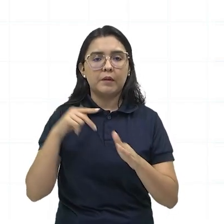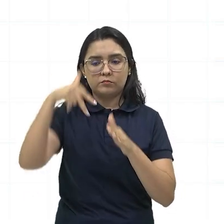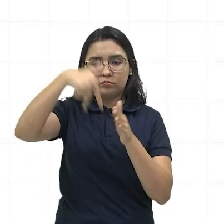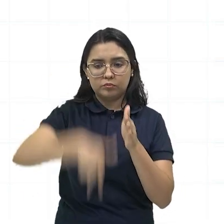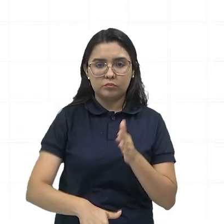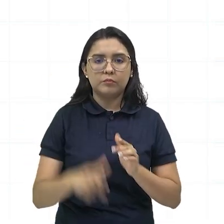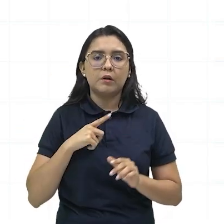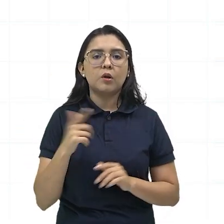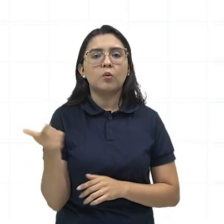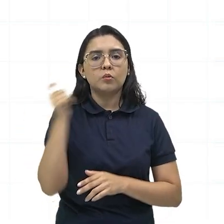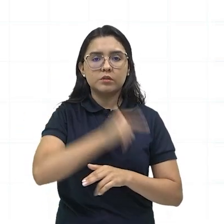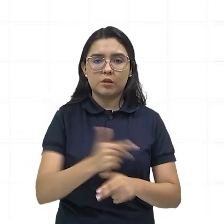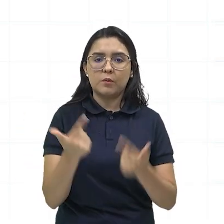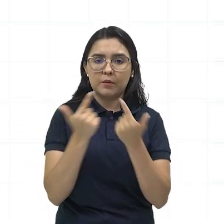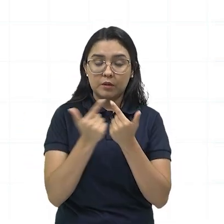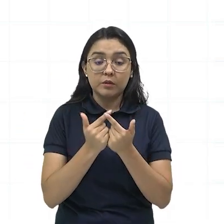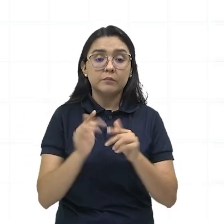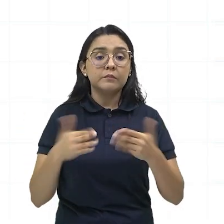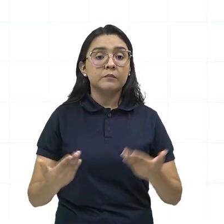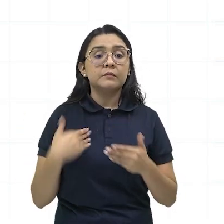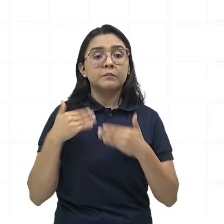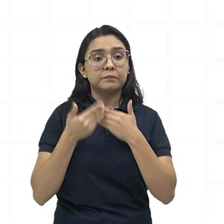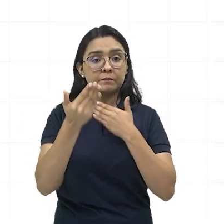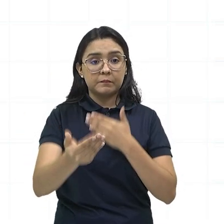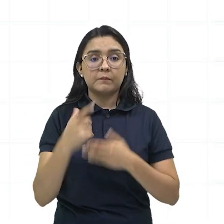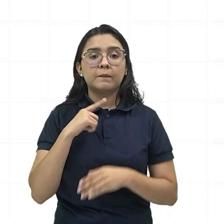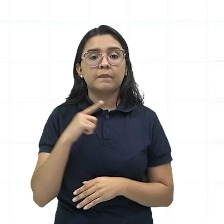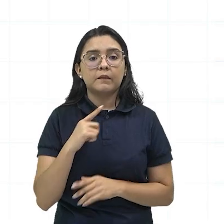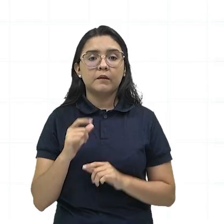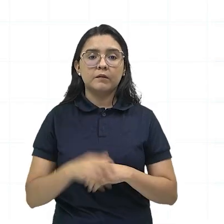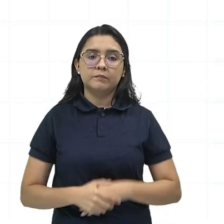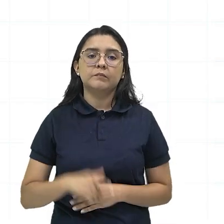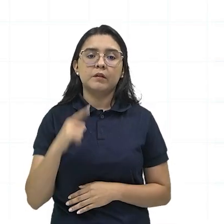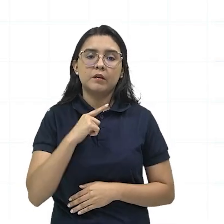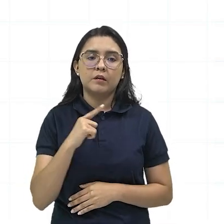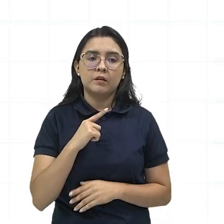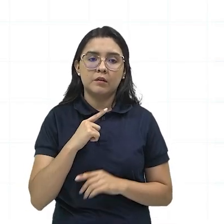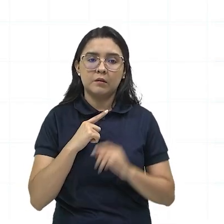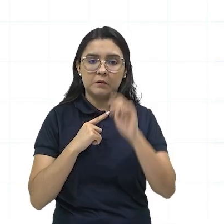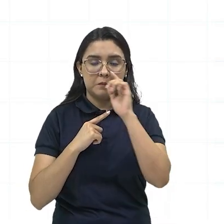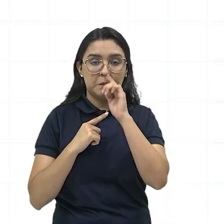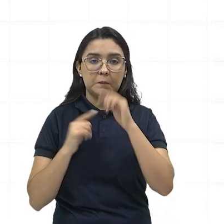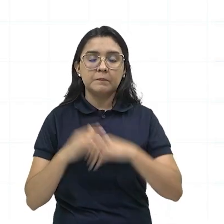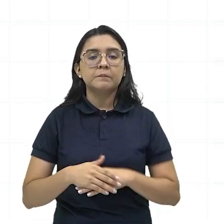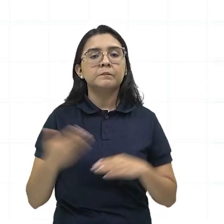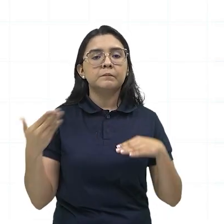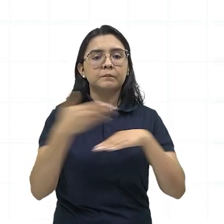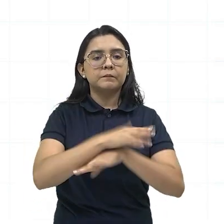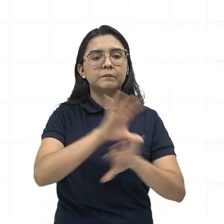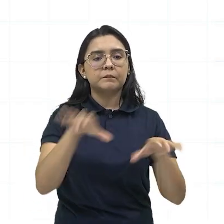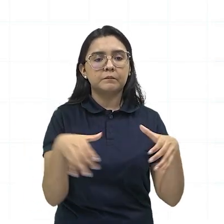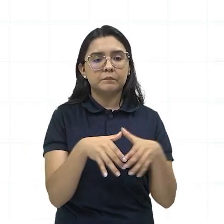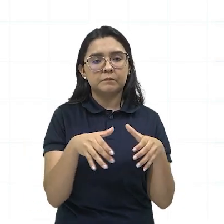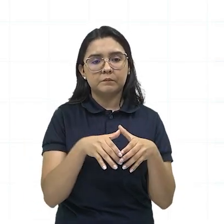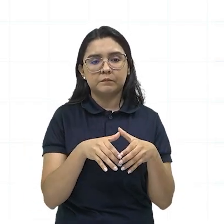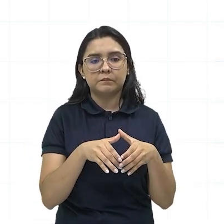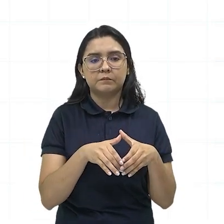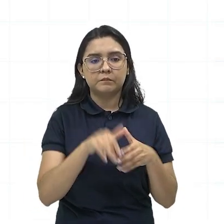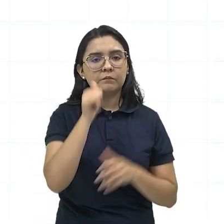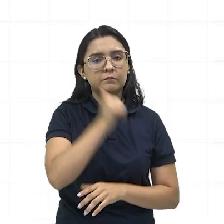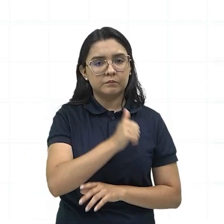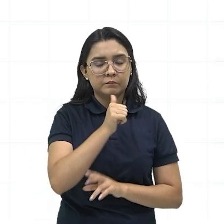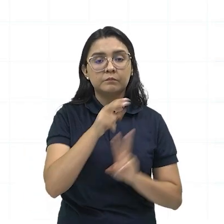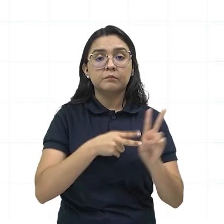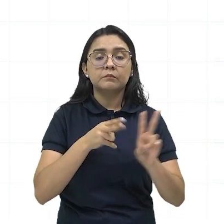ver no restante da música. Então a gente tem no texto: vou mergulhar no reino das Icamiabas. Lembrando, por que a gente está falando disso?